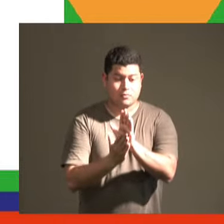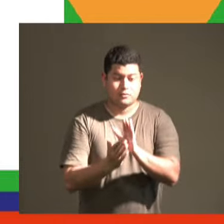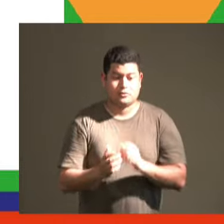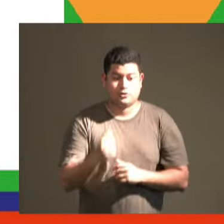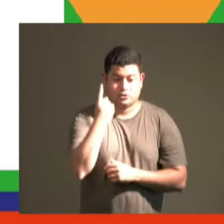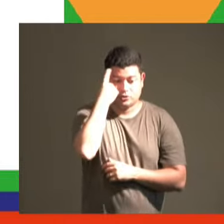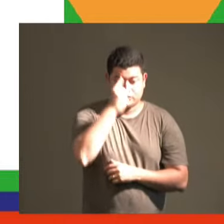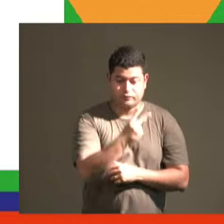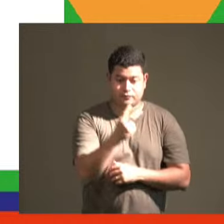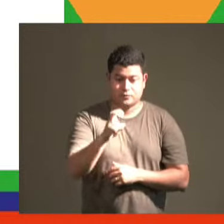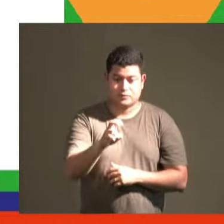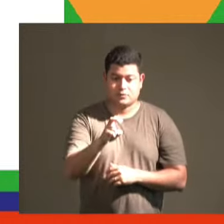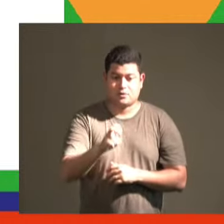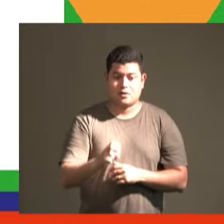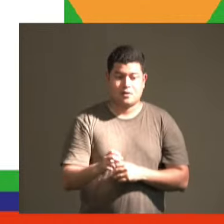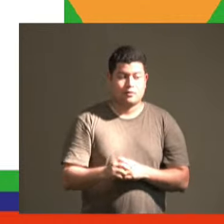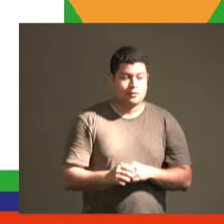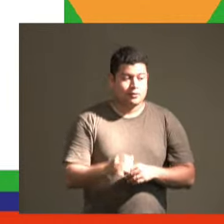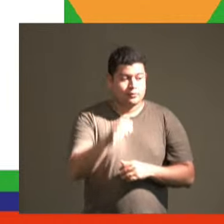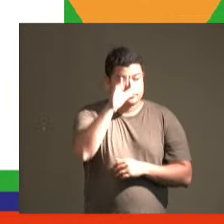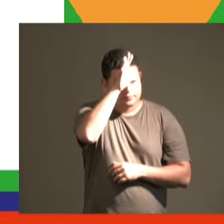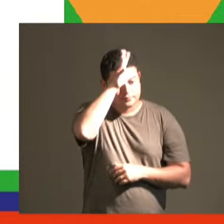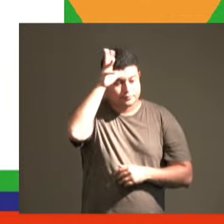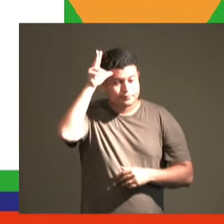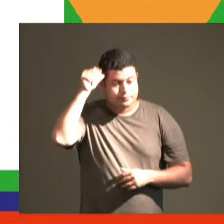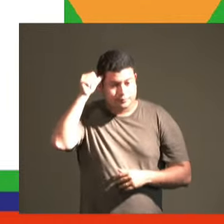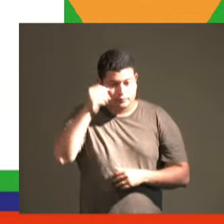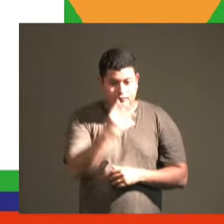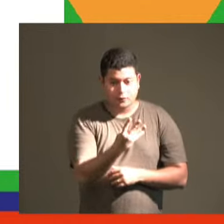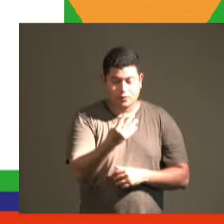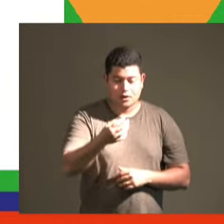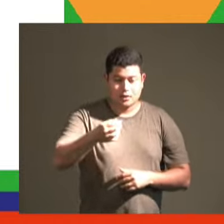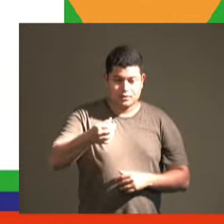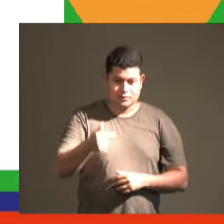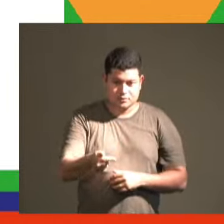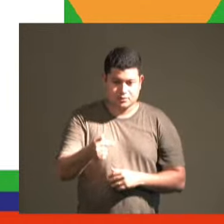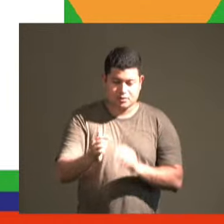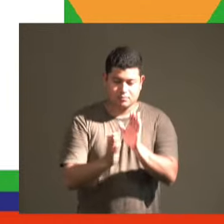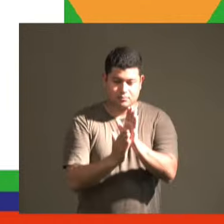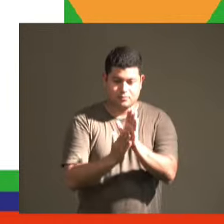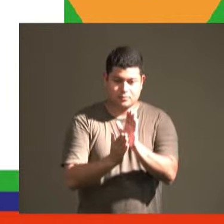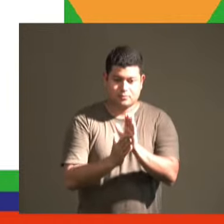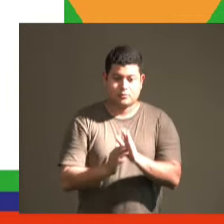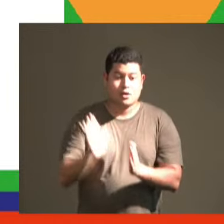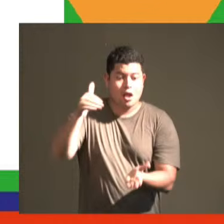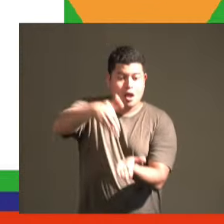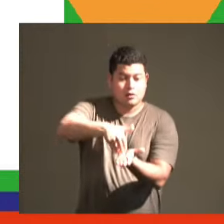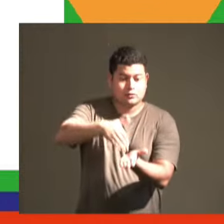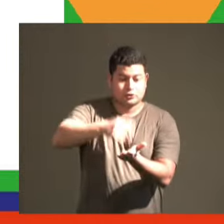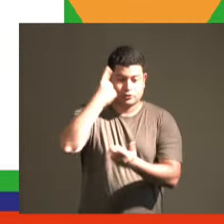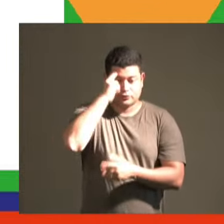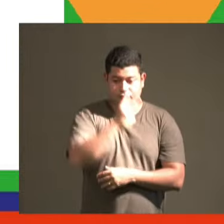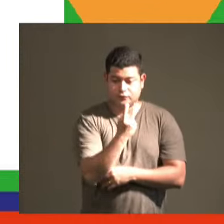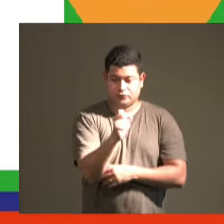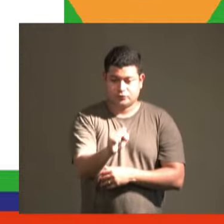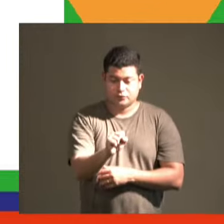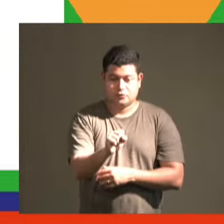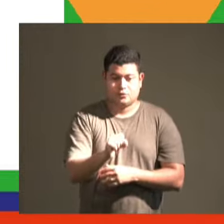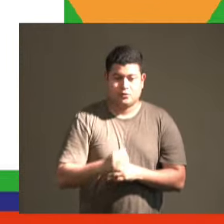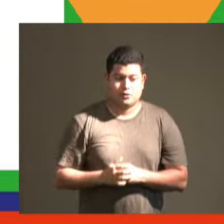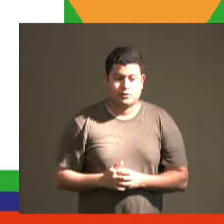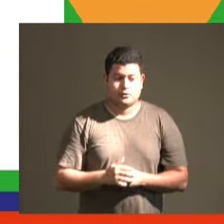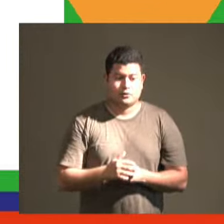de agosto, em Manaus, no Amazonas, com 47 propostas. E a última, no dia 28 de agosto, em Aracaju,